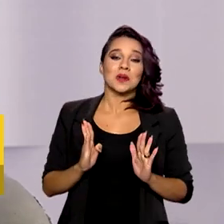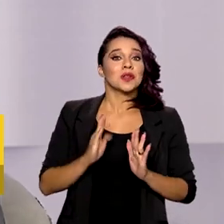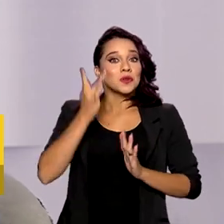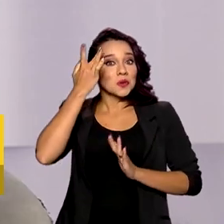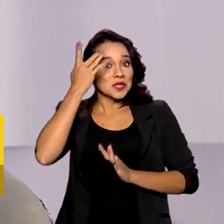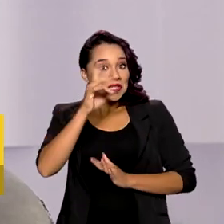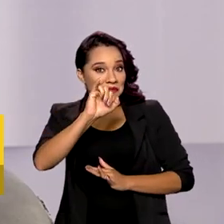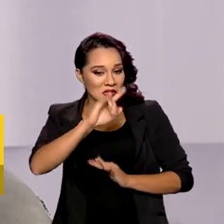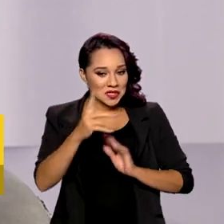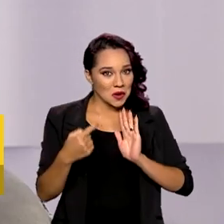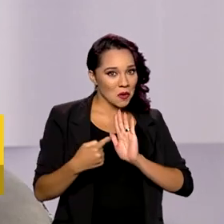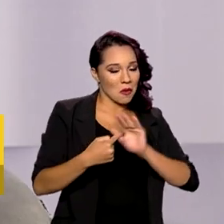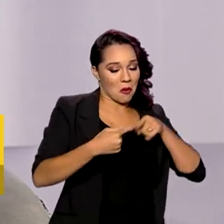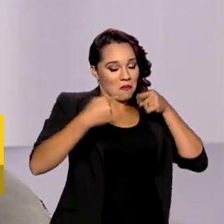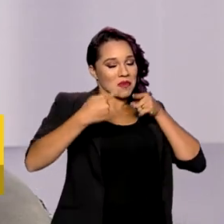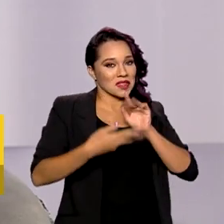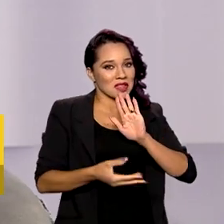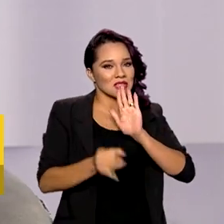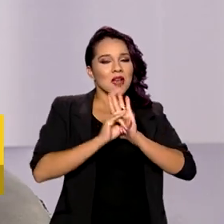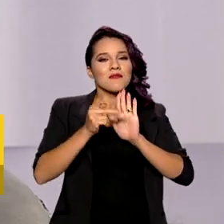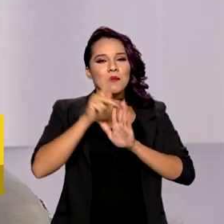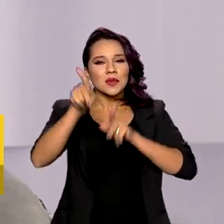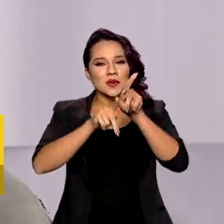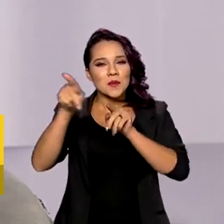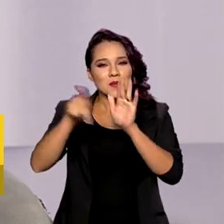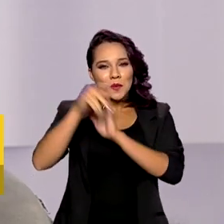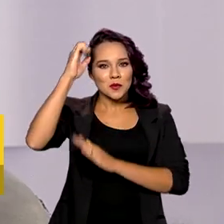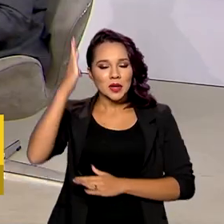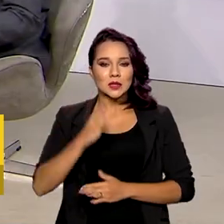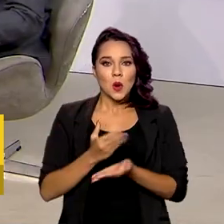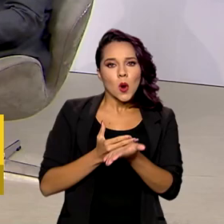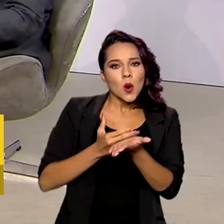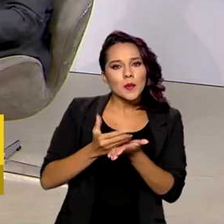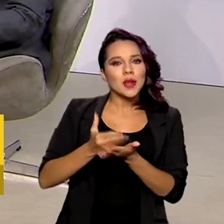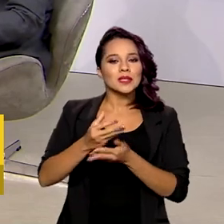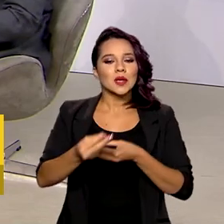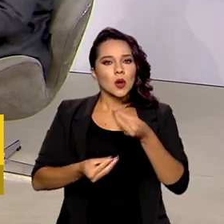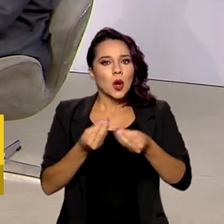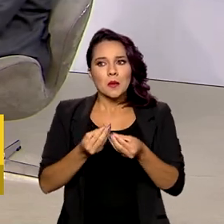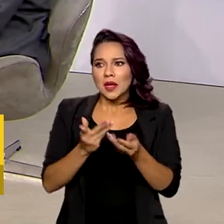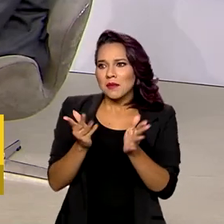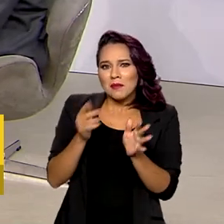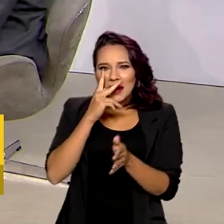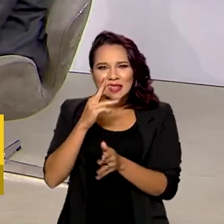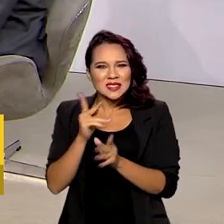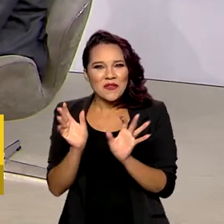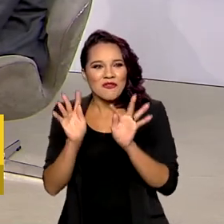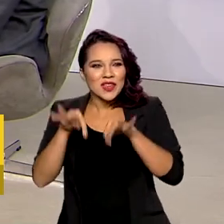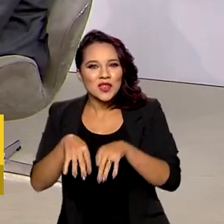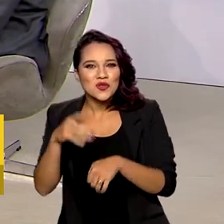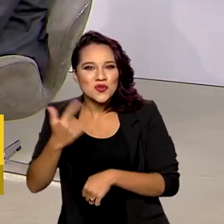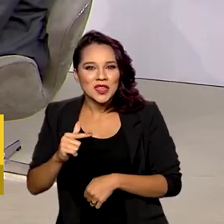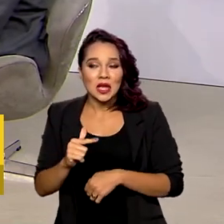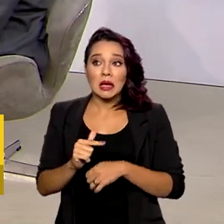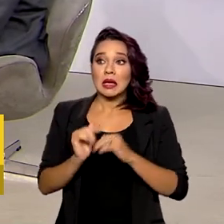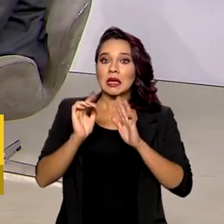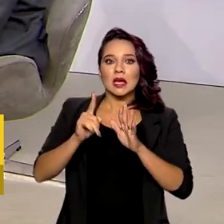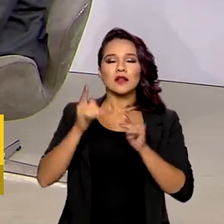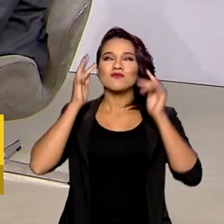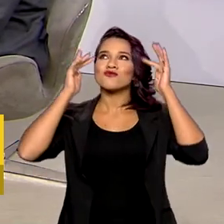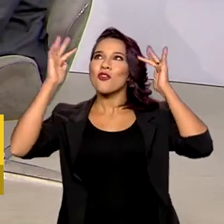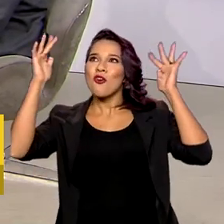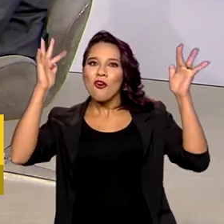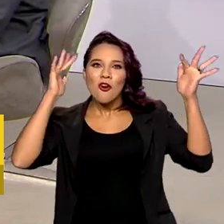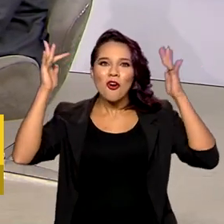aí, porque ele diz assim, o brasileiro começa muito constantemente e não acaba, e ao mesmo tempo ele é muito